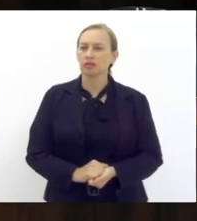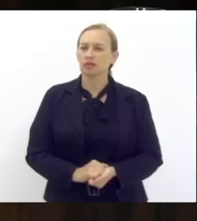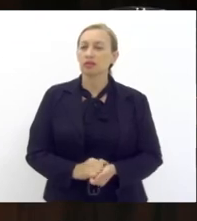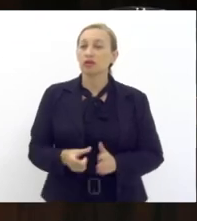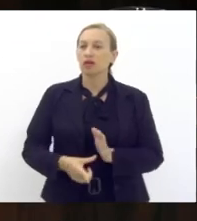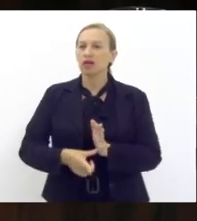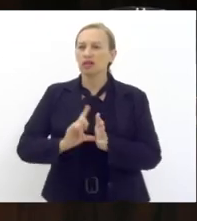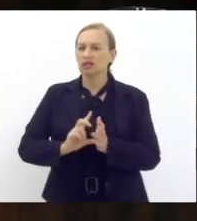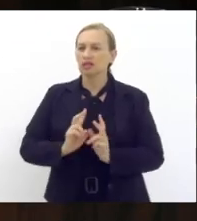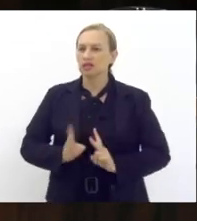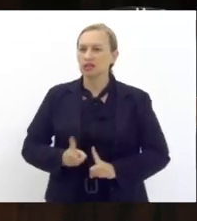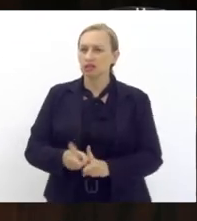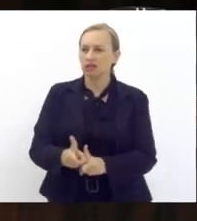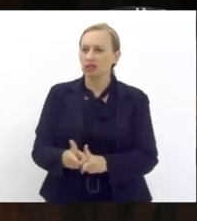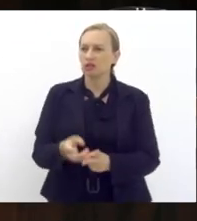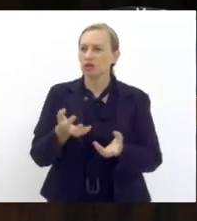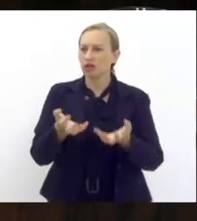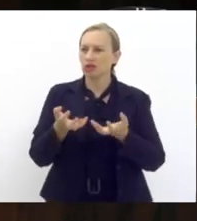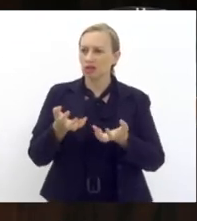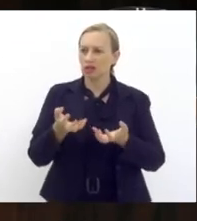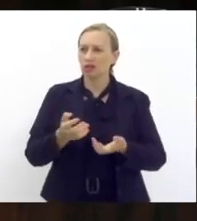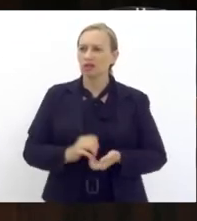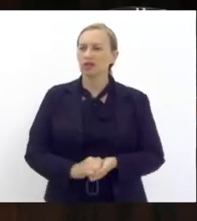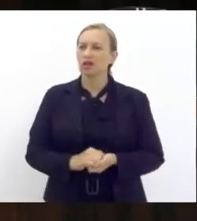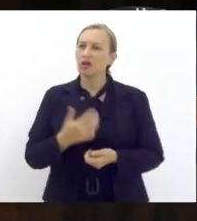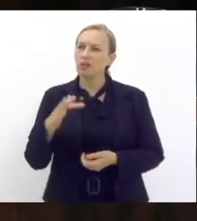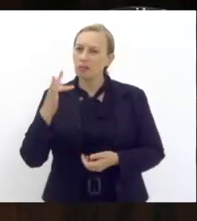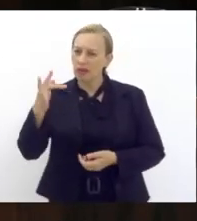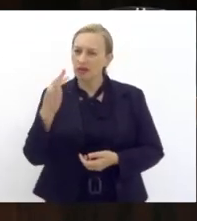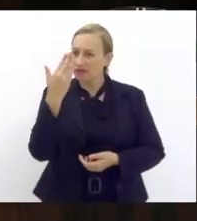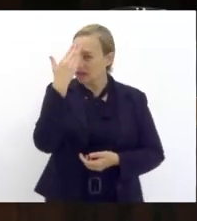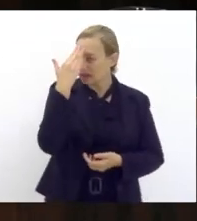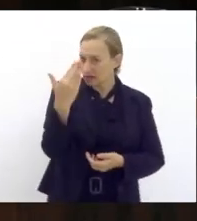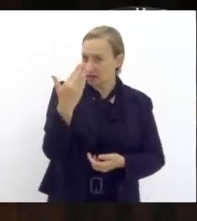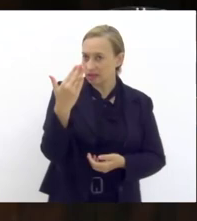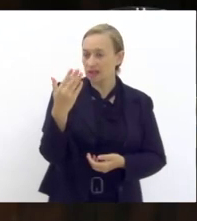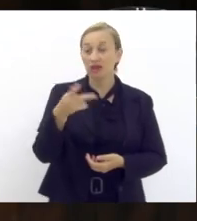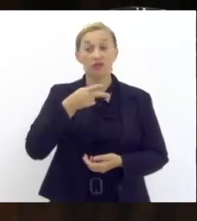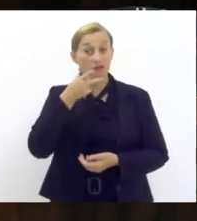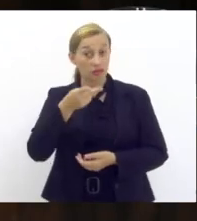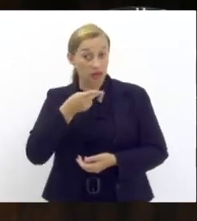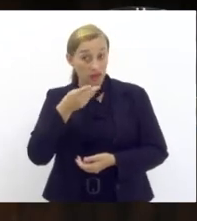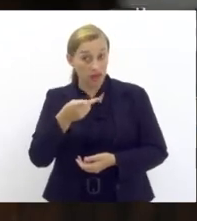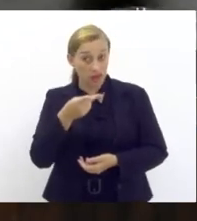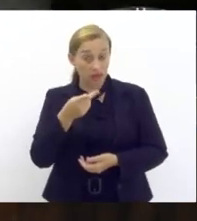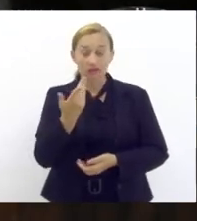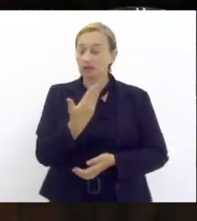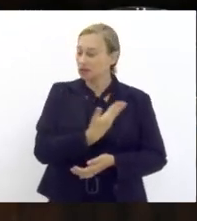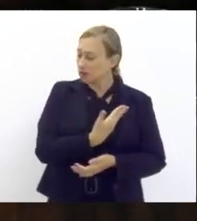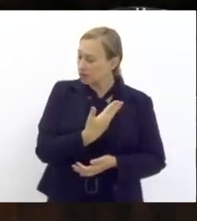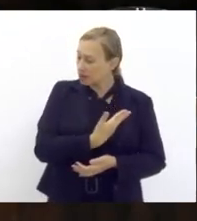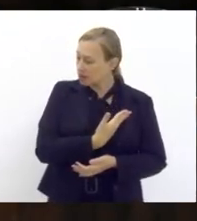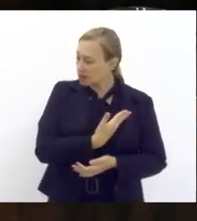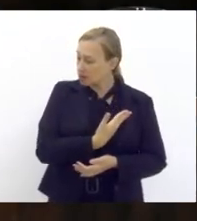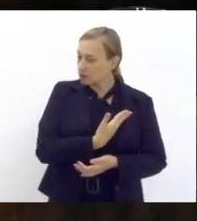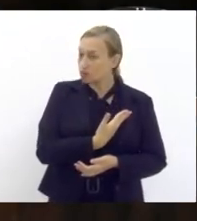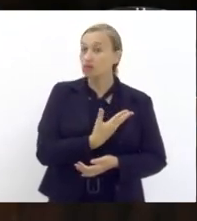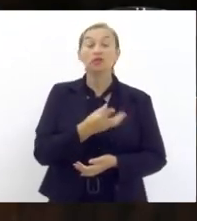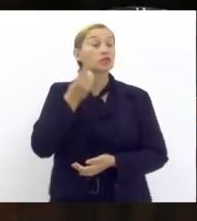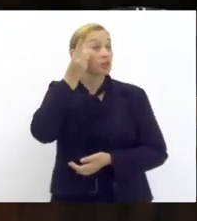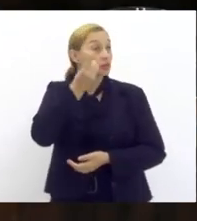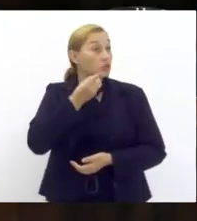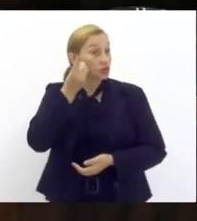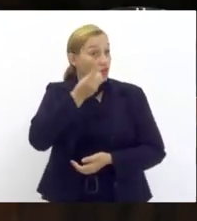Antes de seguir em frente, eu queria brevemente agradecer aqui as palavras dos colegas e das colegas